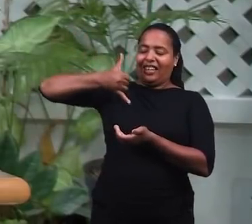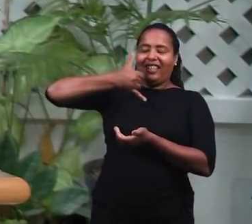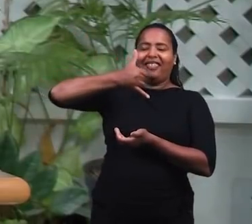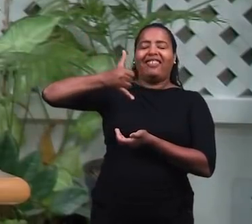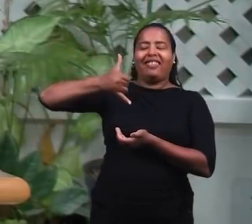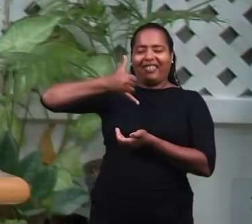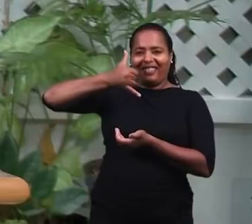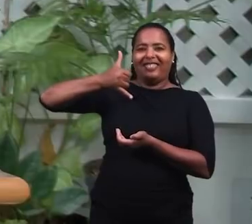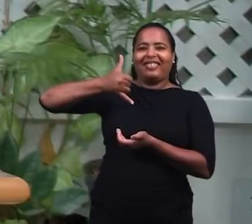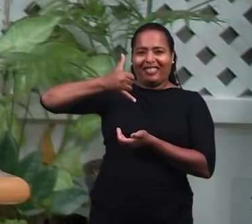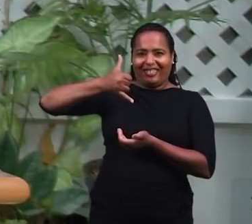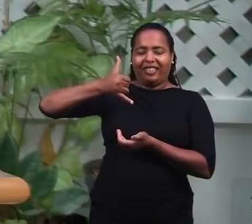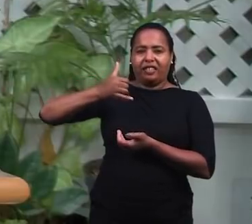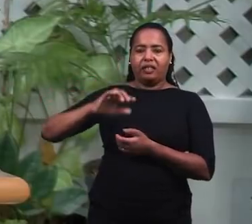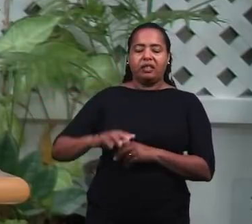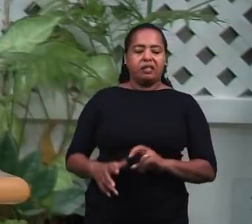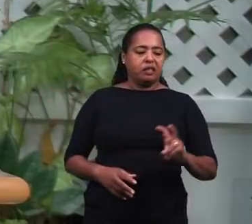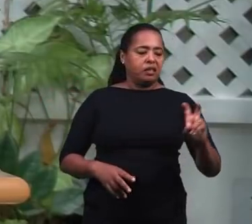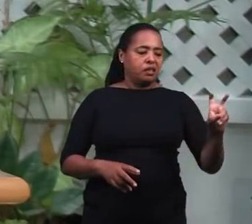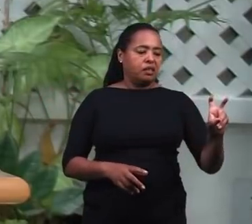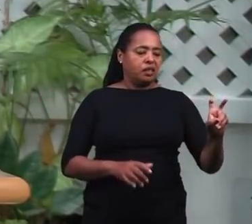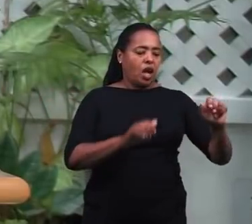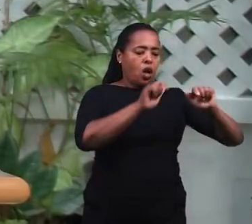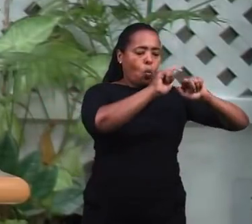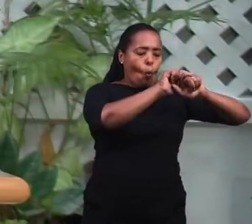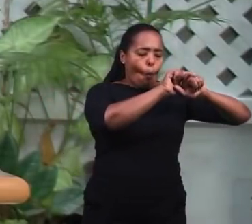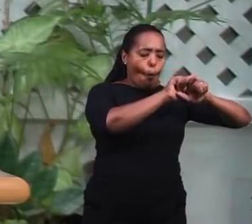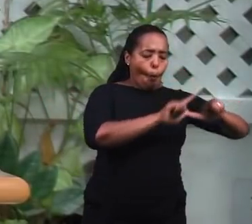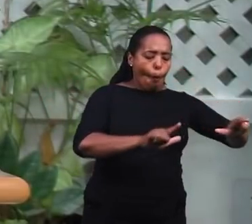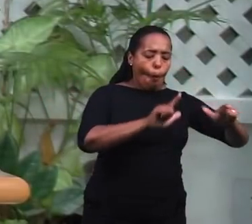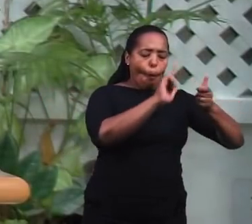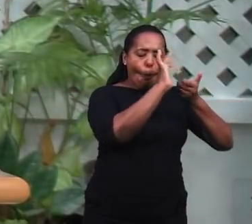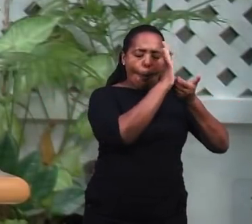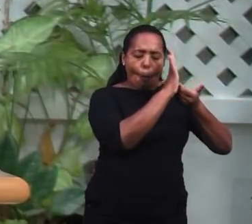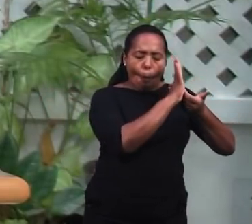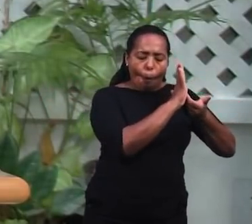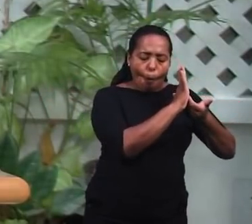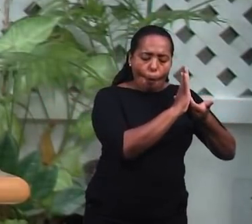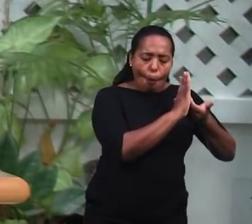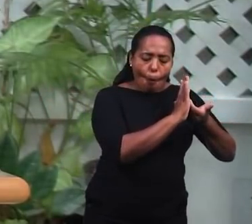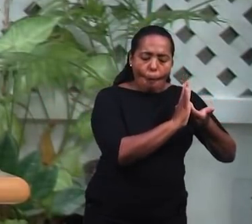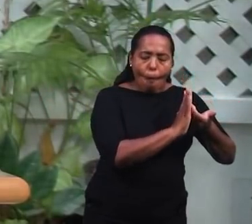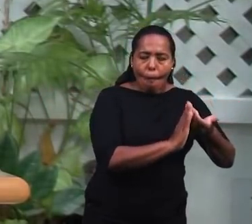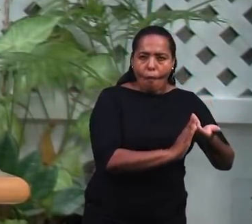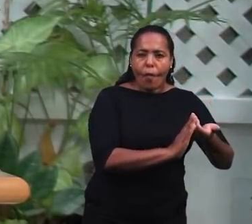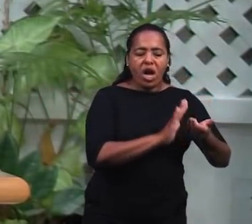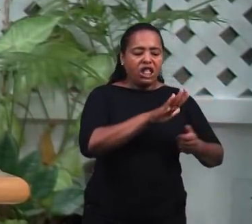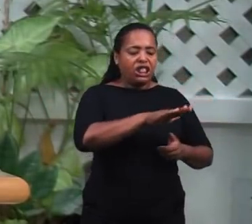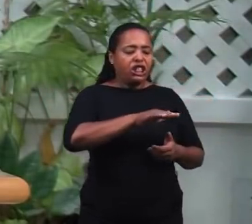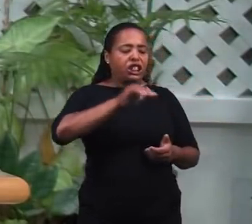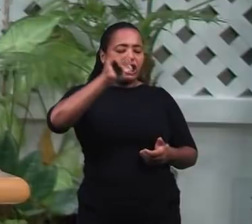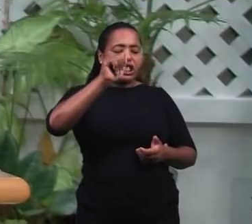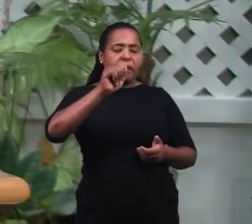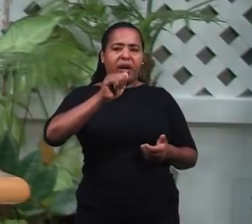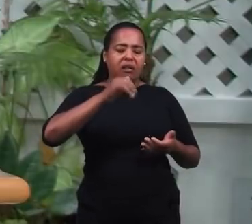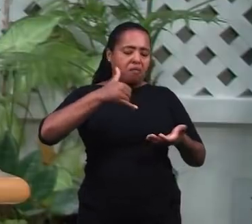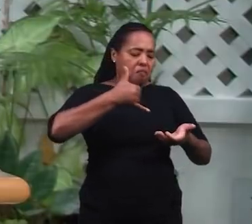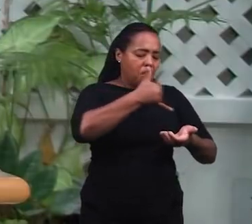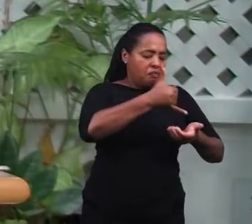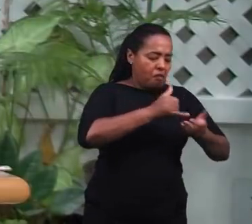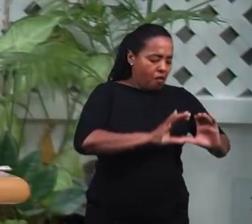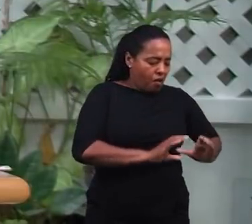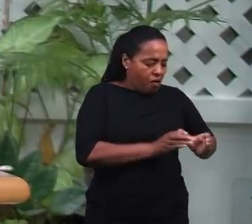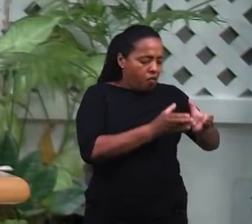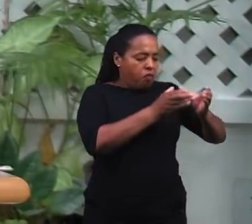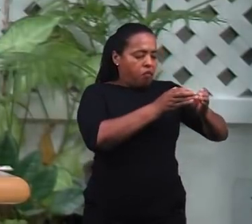óleo, e as demais estavam ocas. Foram chamadas, mas não nutriram,